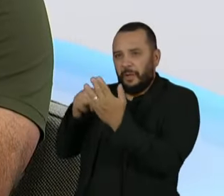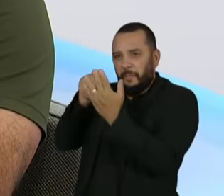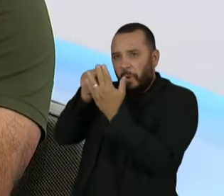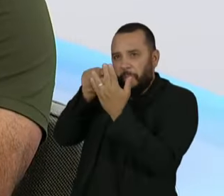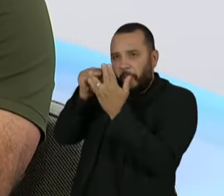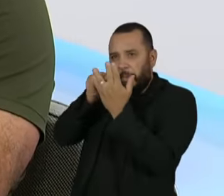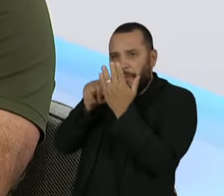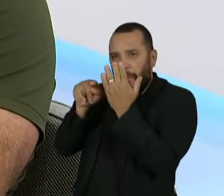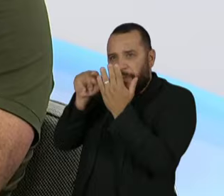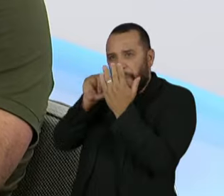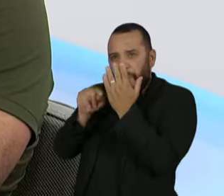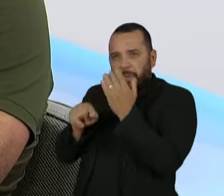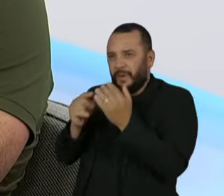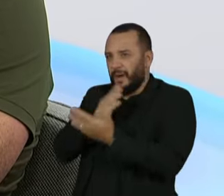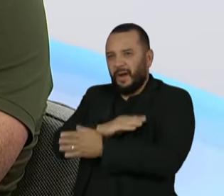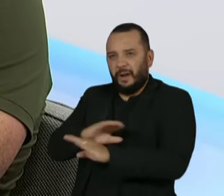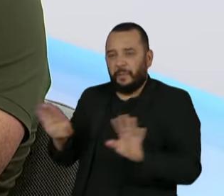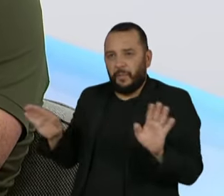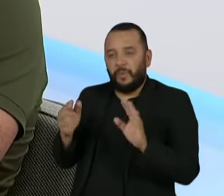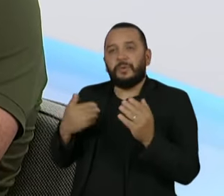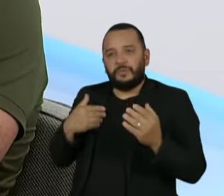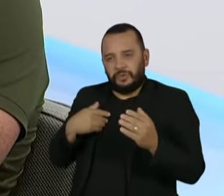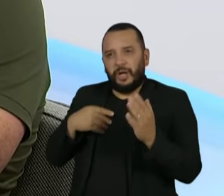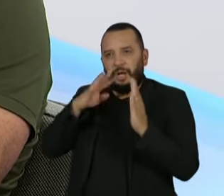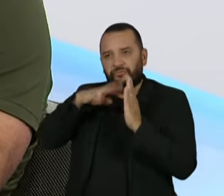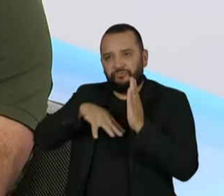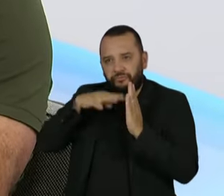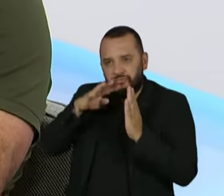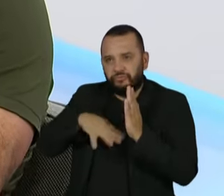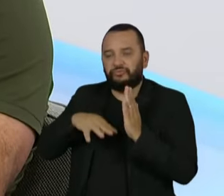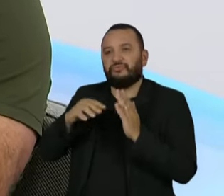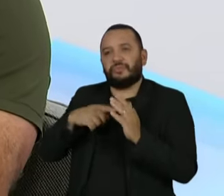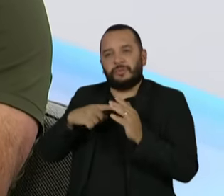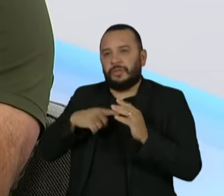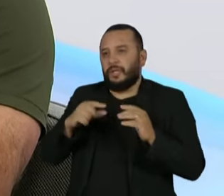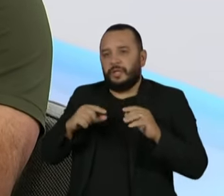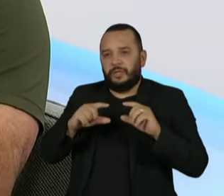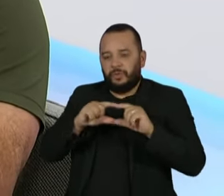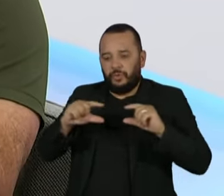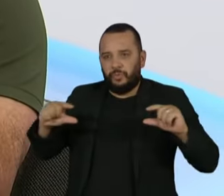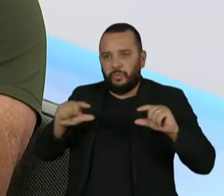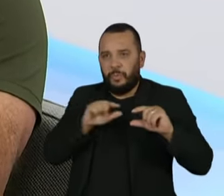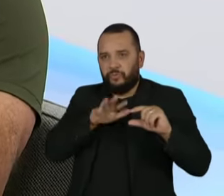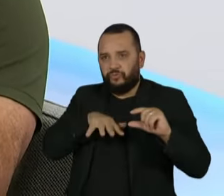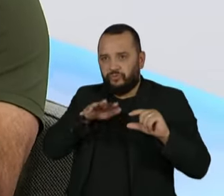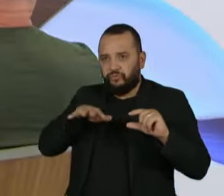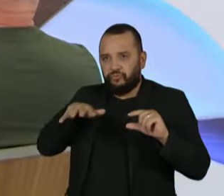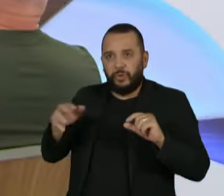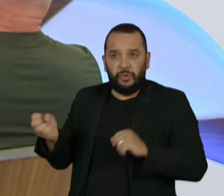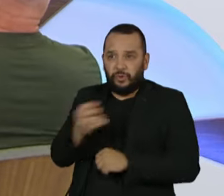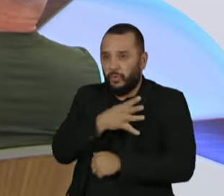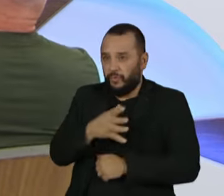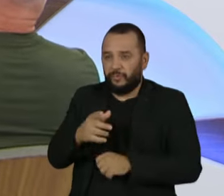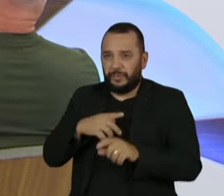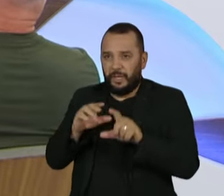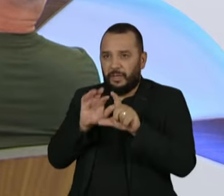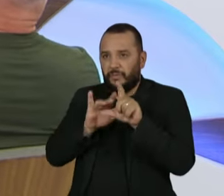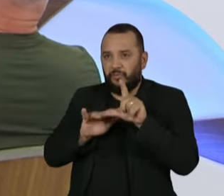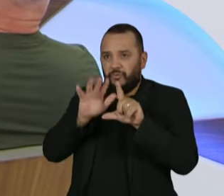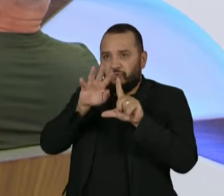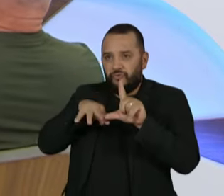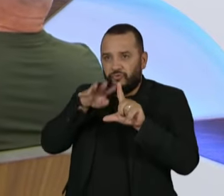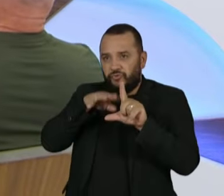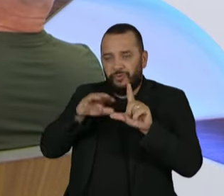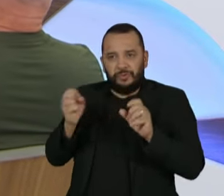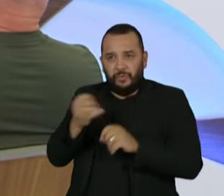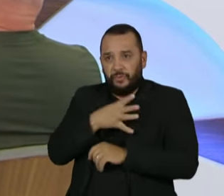e computação vem transformando o mundo num conjunto de reposições que se empilha algumas em cima das